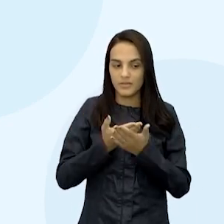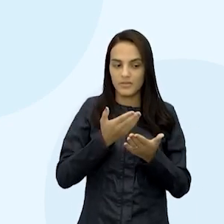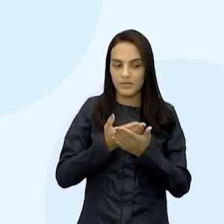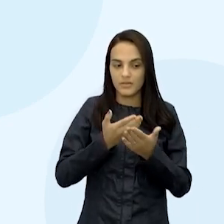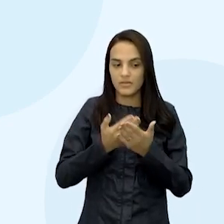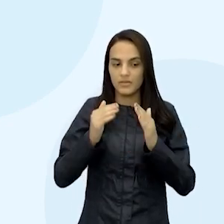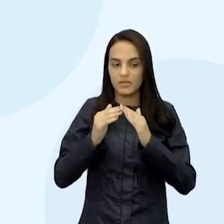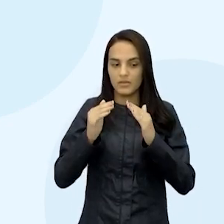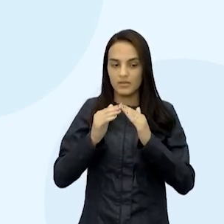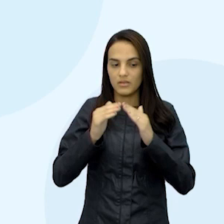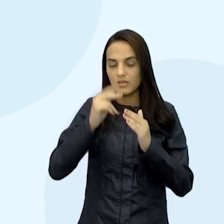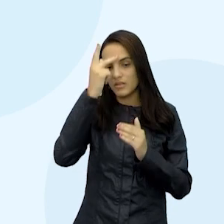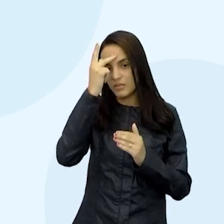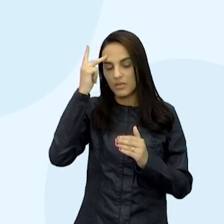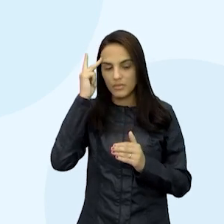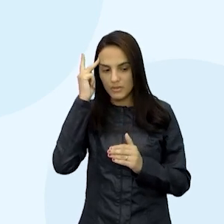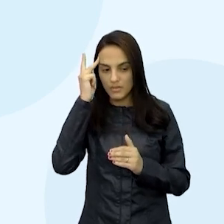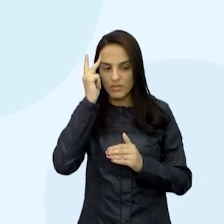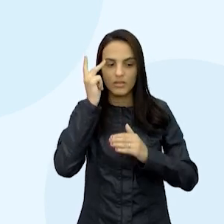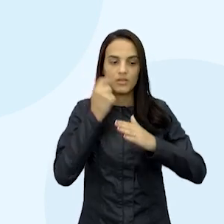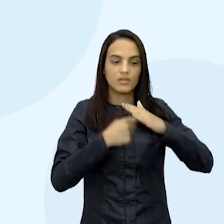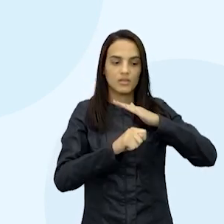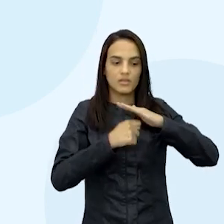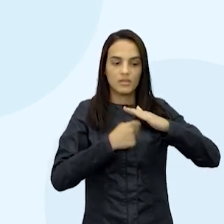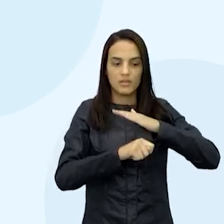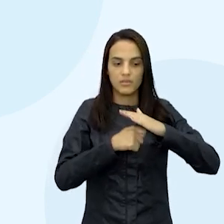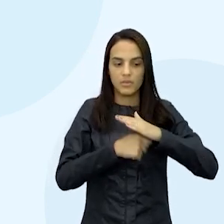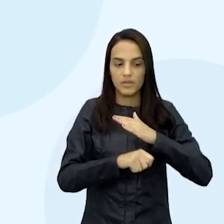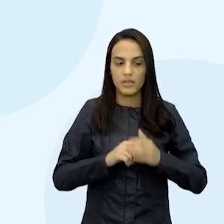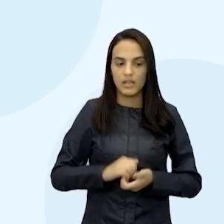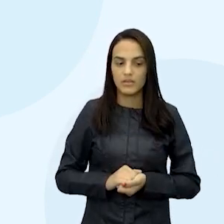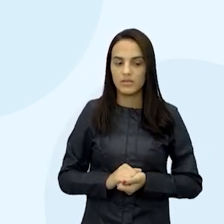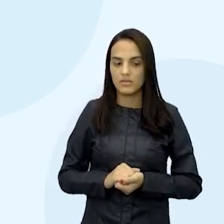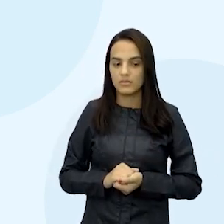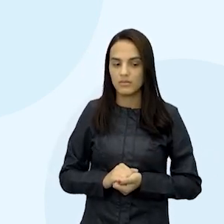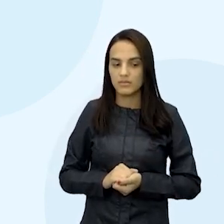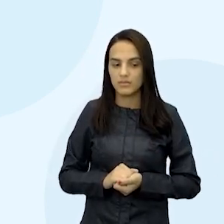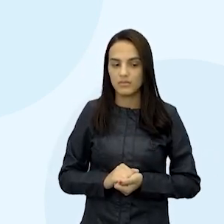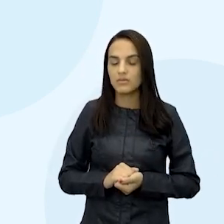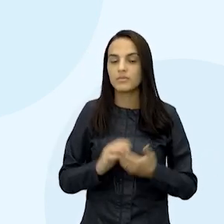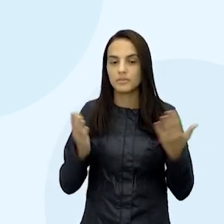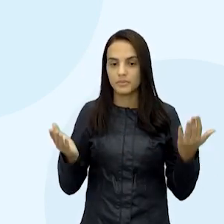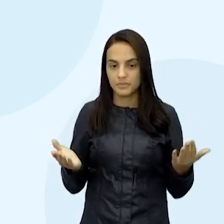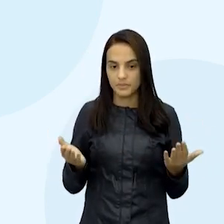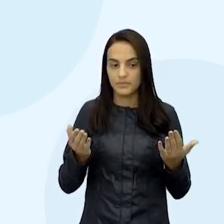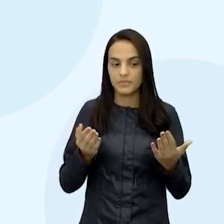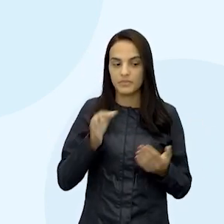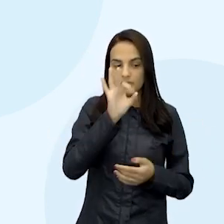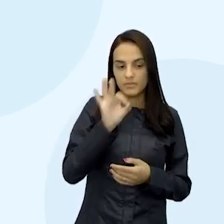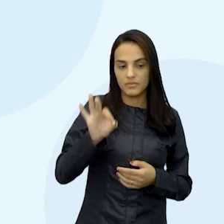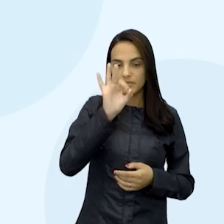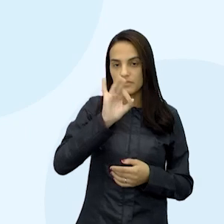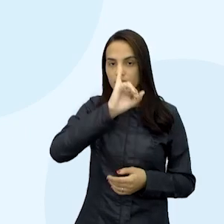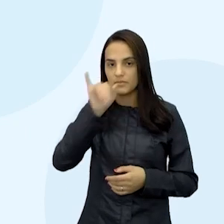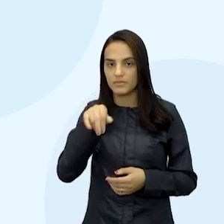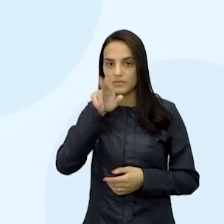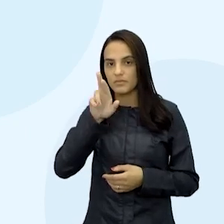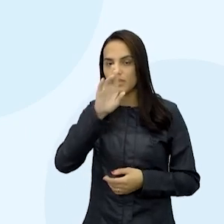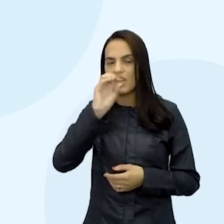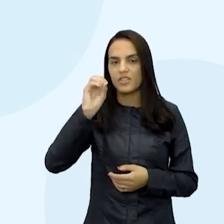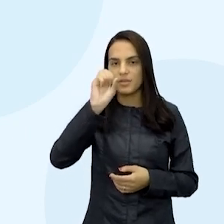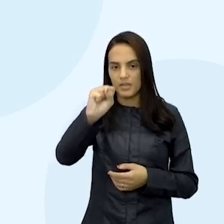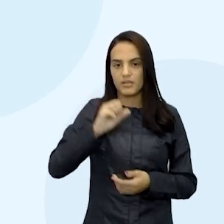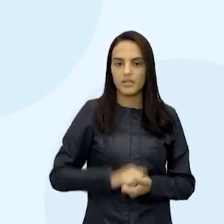Uma pessoa financia 200 mil com um prazo de 30 anos. Há uma taxa de juros de